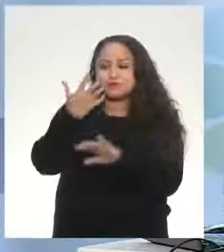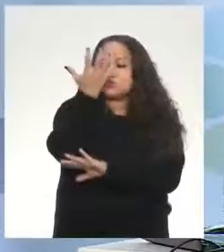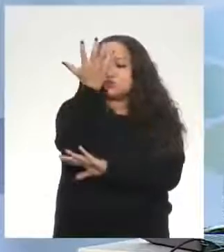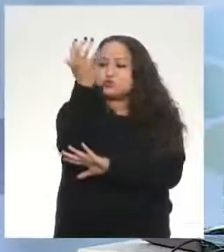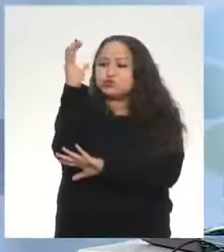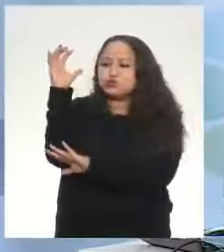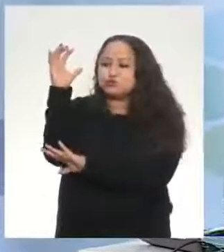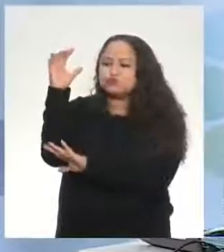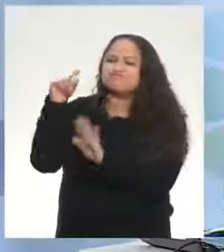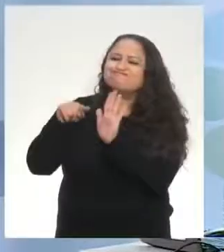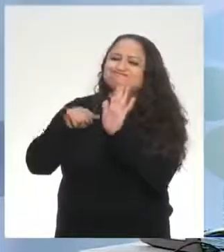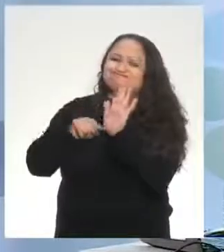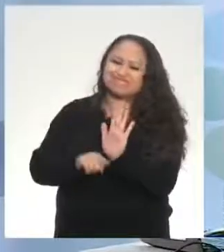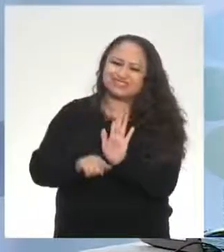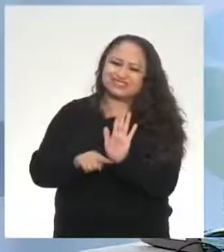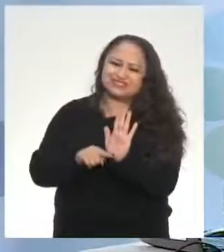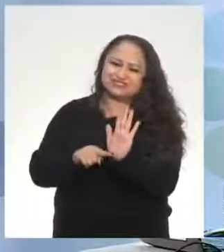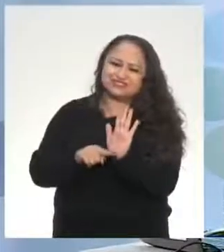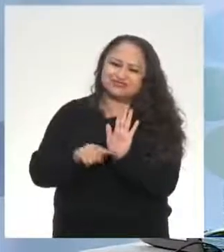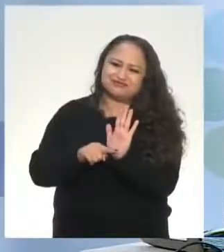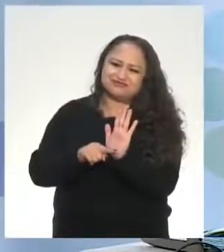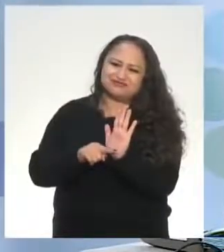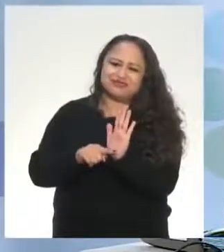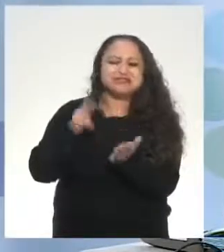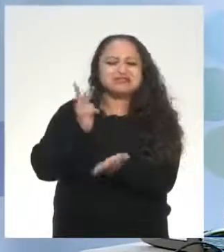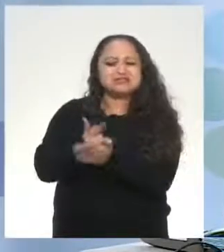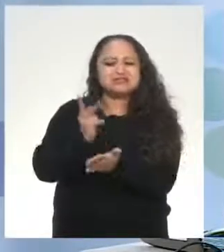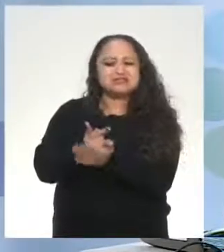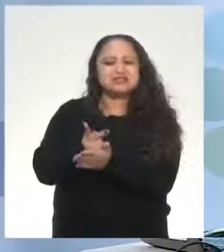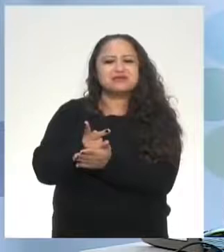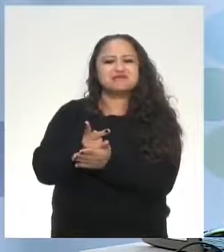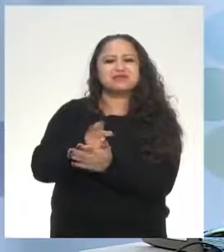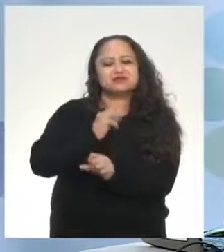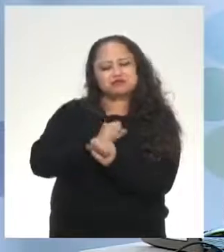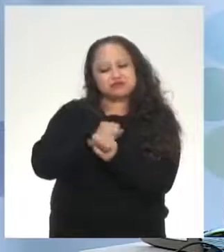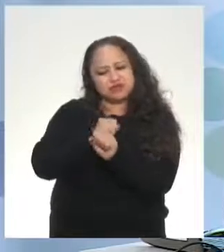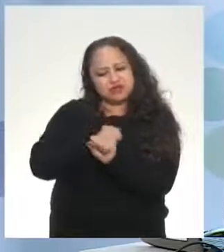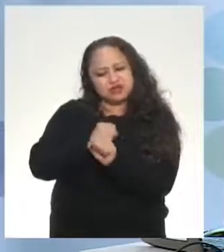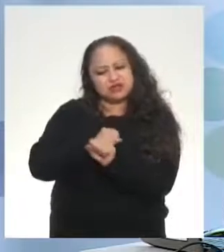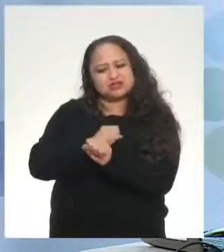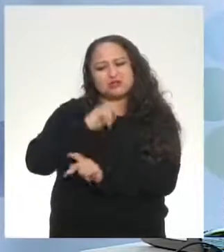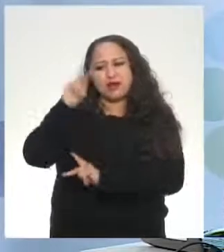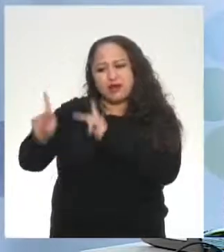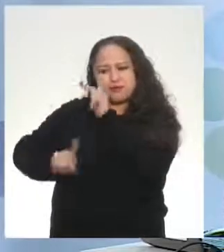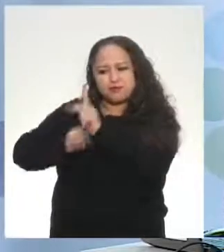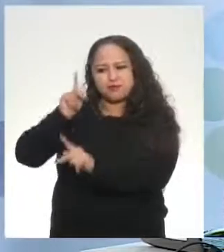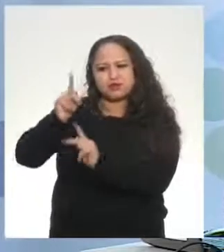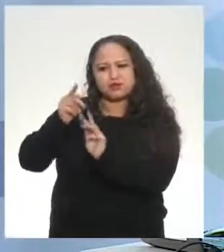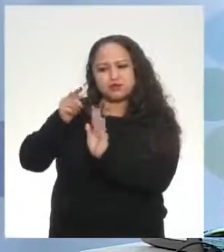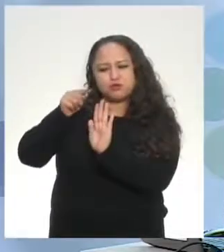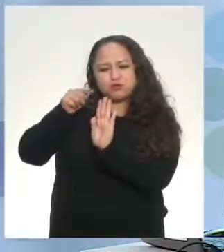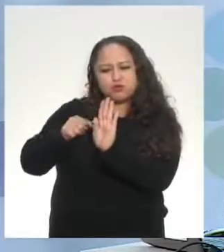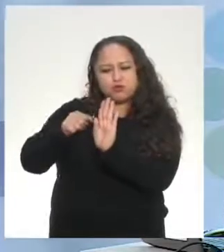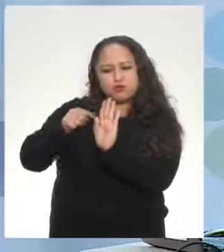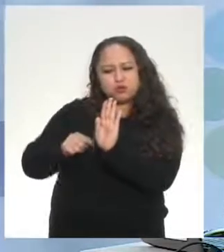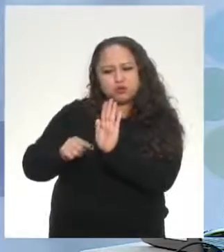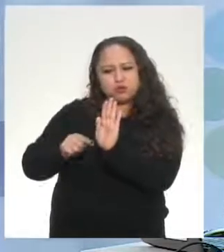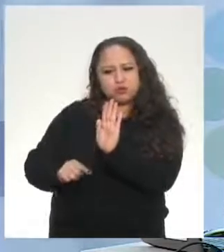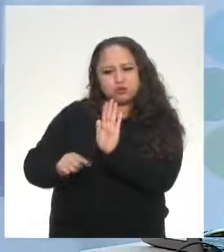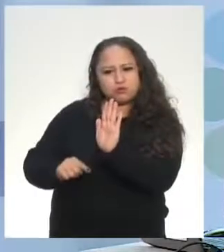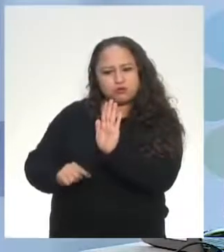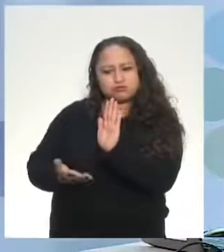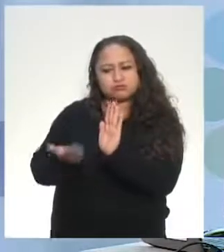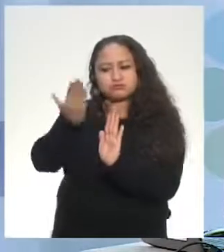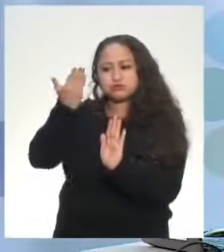desculpa, negativo, ou seja, todo ano que passa, a população total ela é menor do que o ano anterior, tá